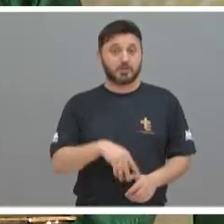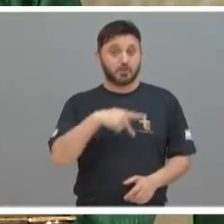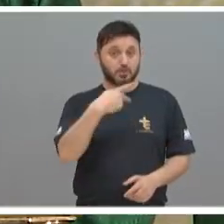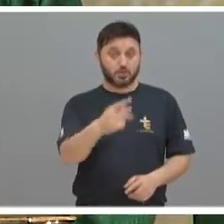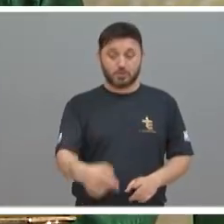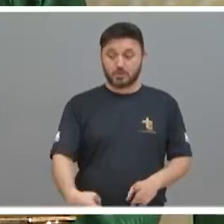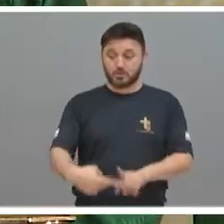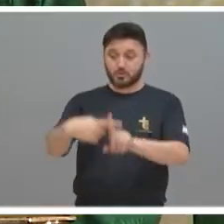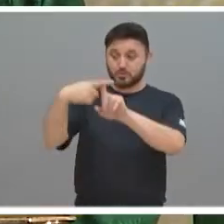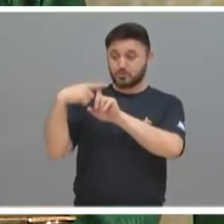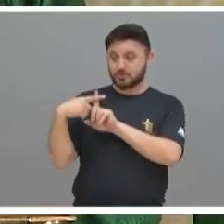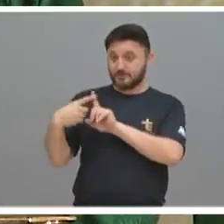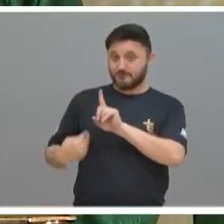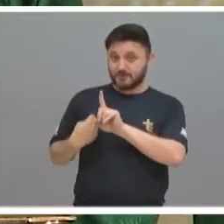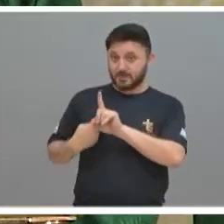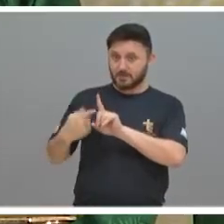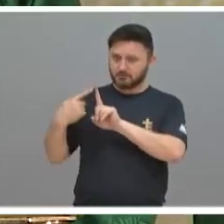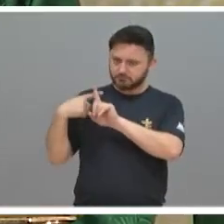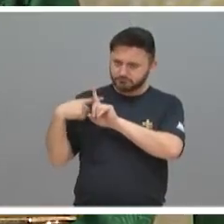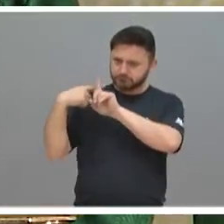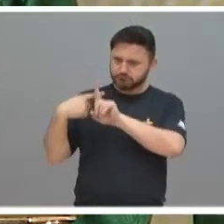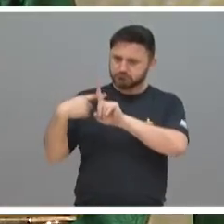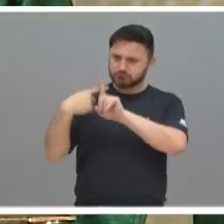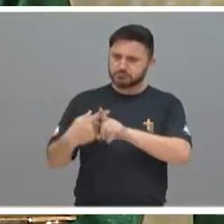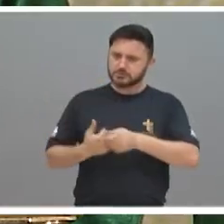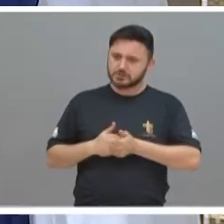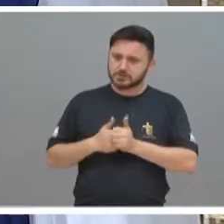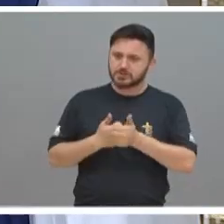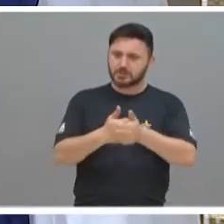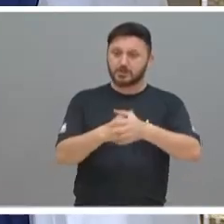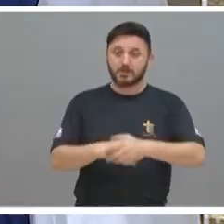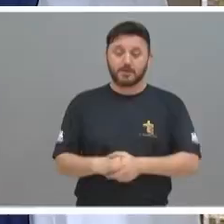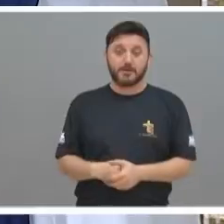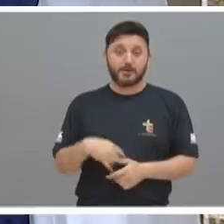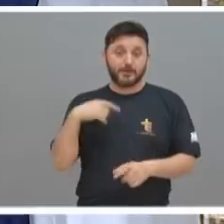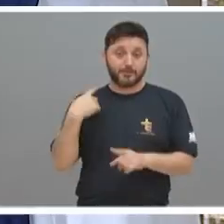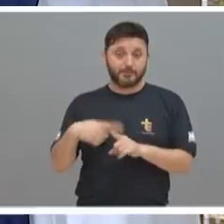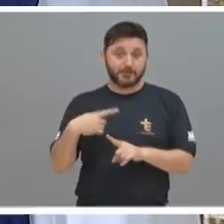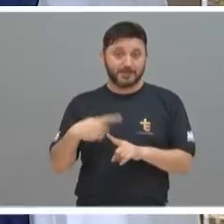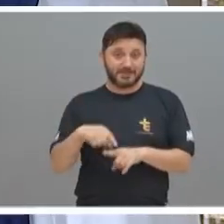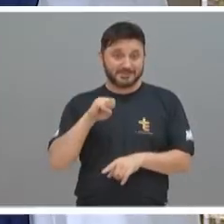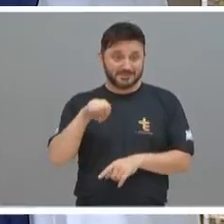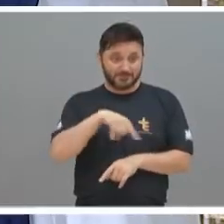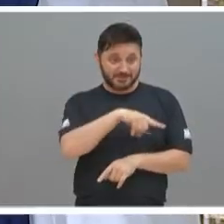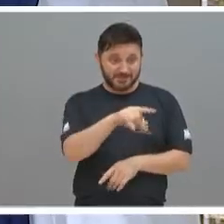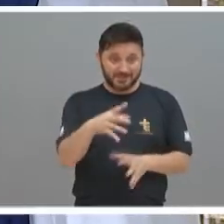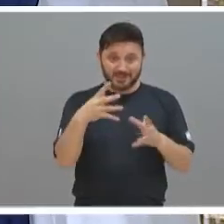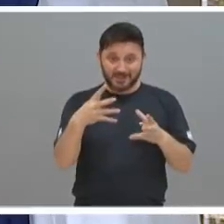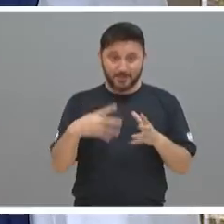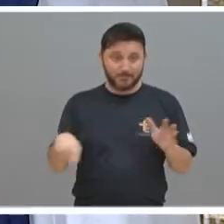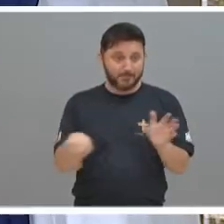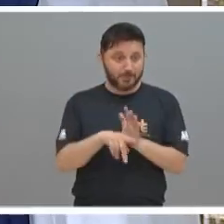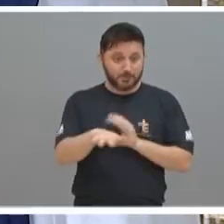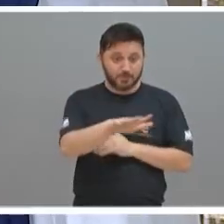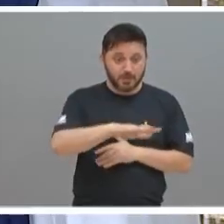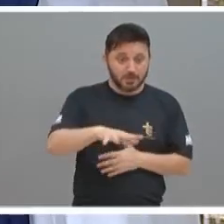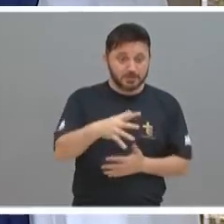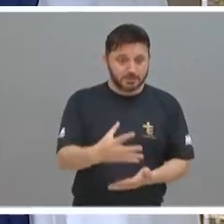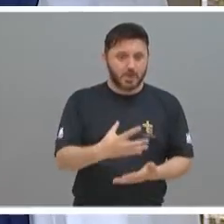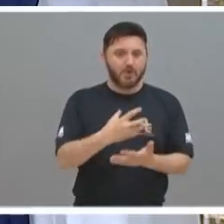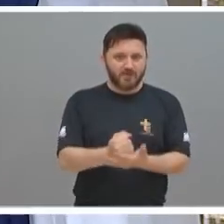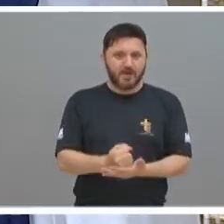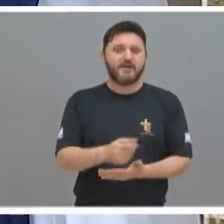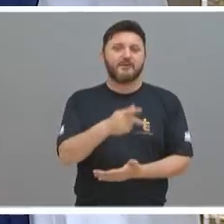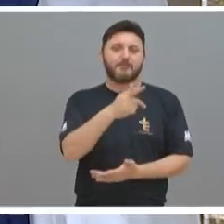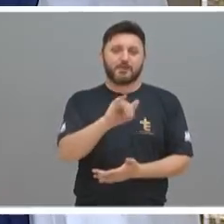sua cruz e me siga, pois quem quiser salvar a sua vida vai